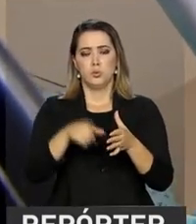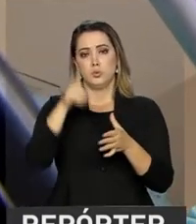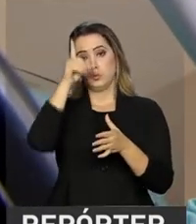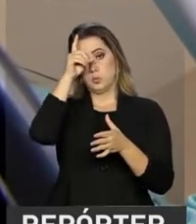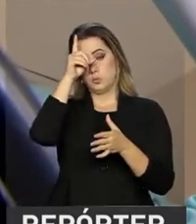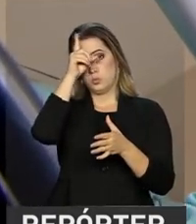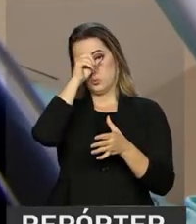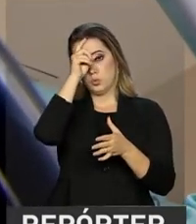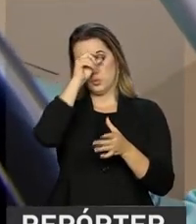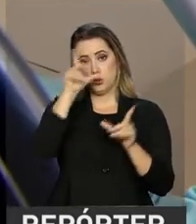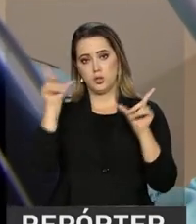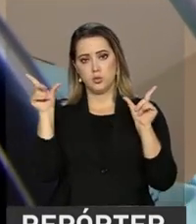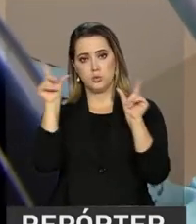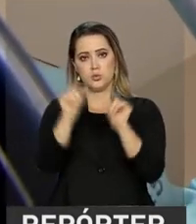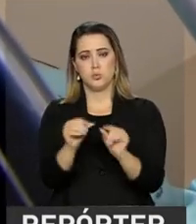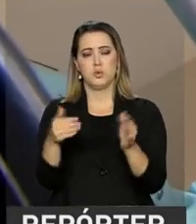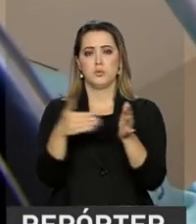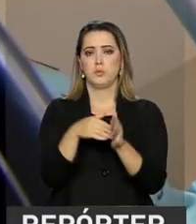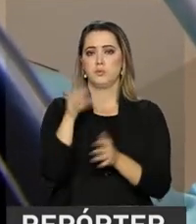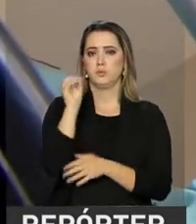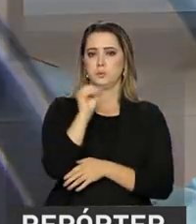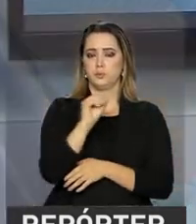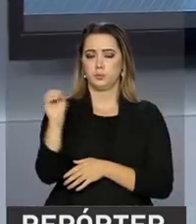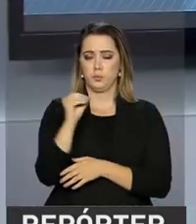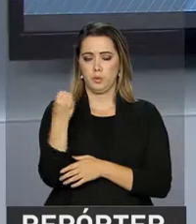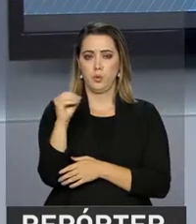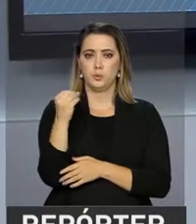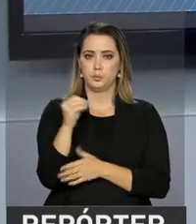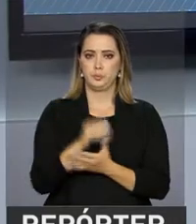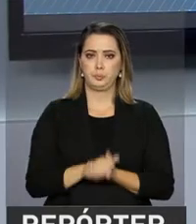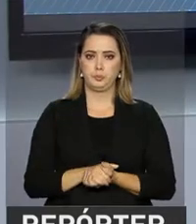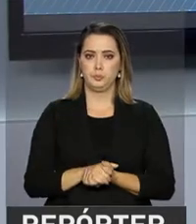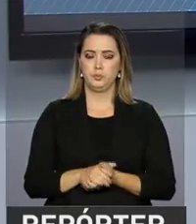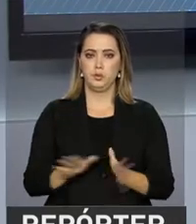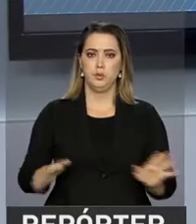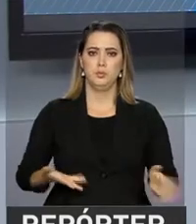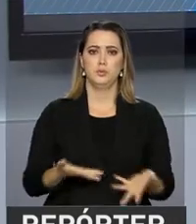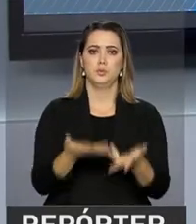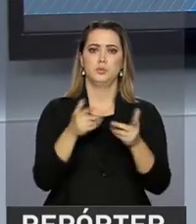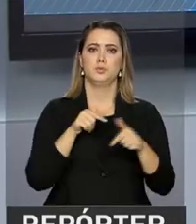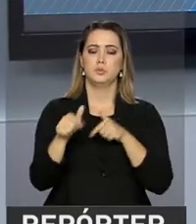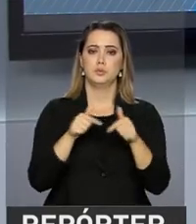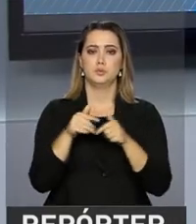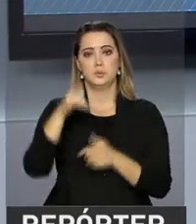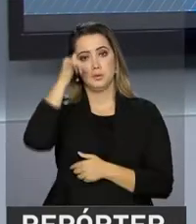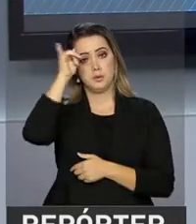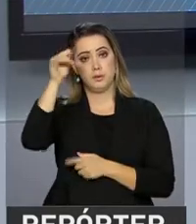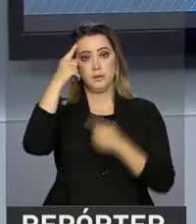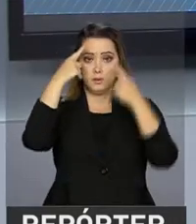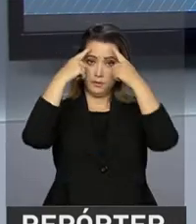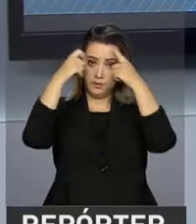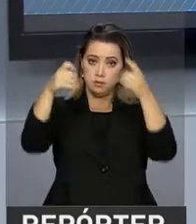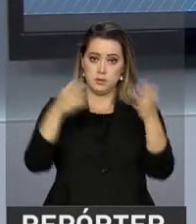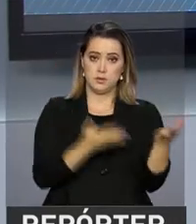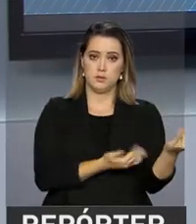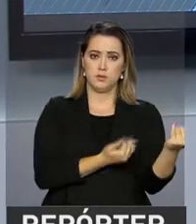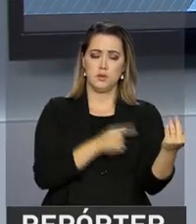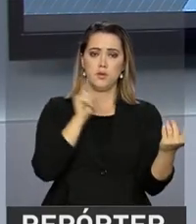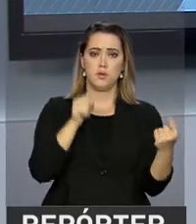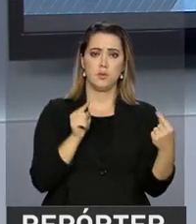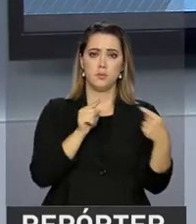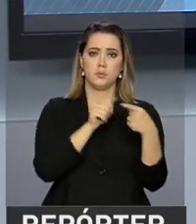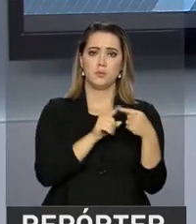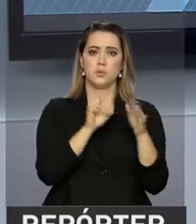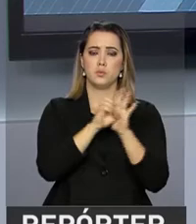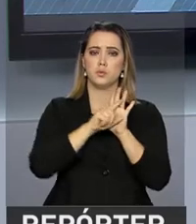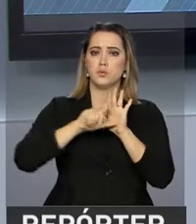lagoa até o final de outubro promover ações de combate à violência contra jovens essa é a meta de um